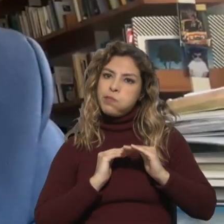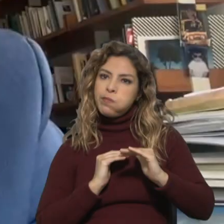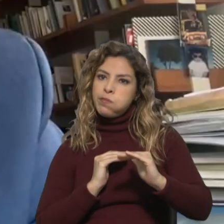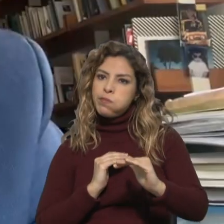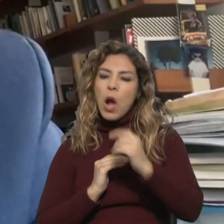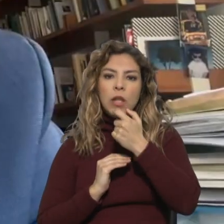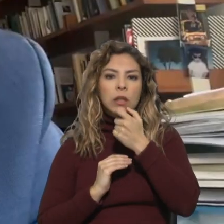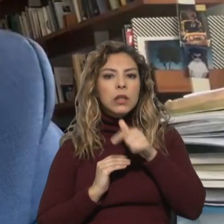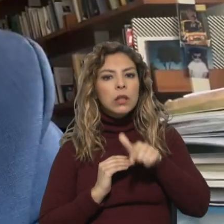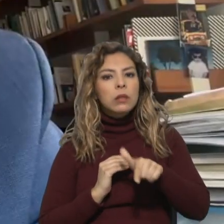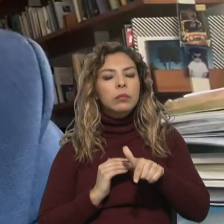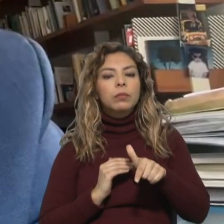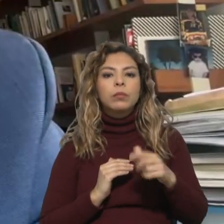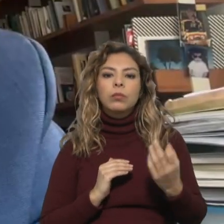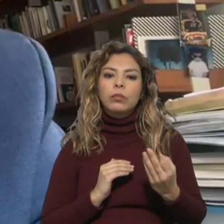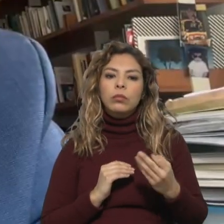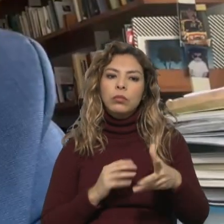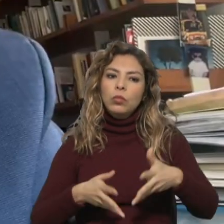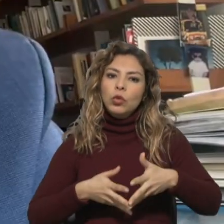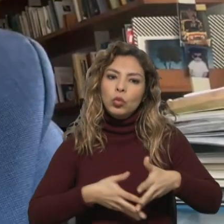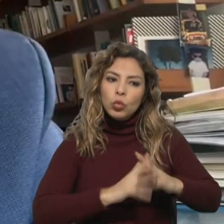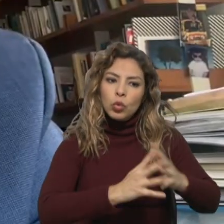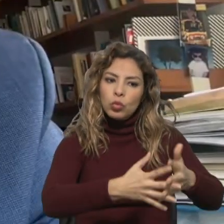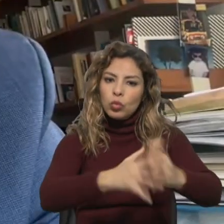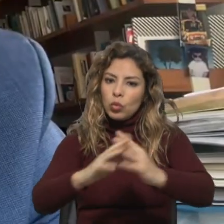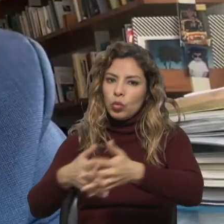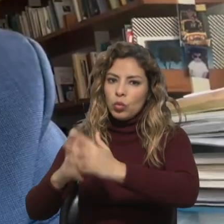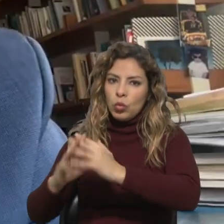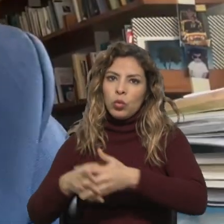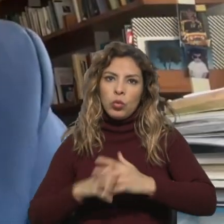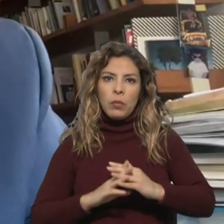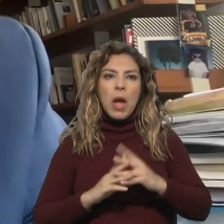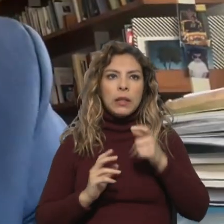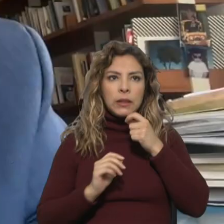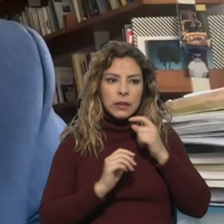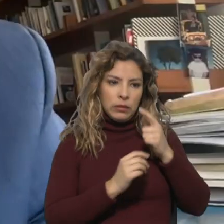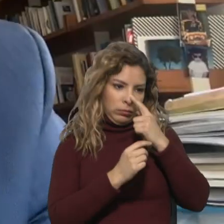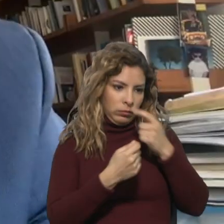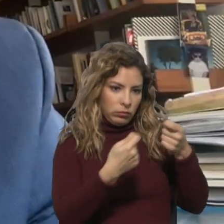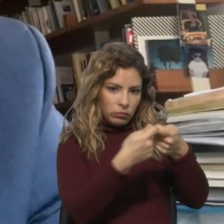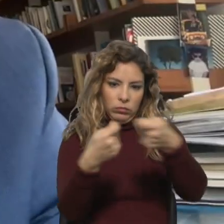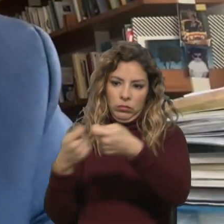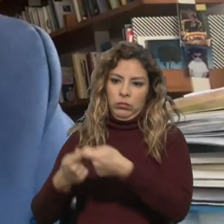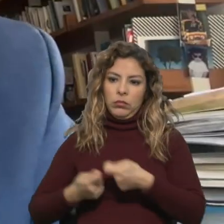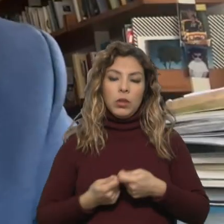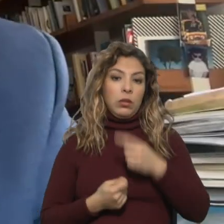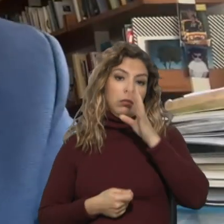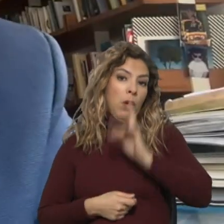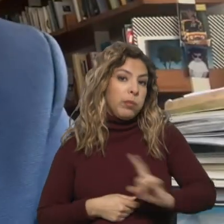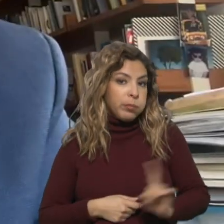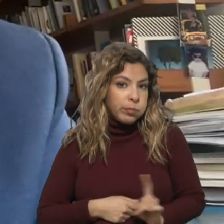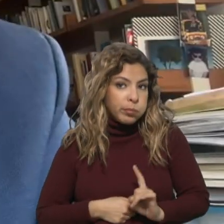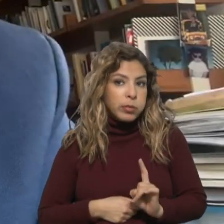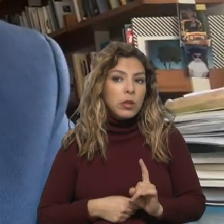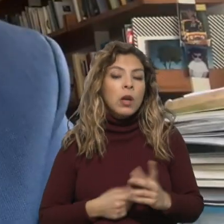de facto estas estruturas passarem a ser estruturas muito mais sinodais. Senão o episódio Papa Francisco seria um